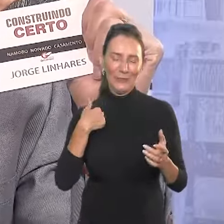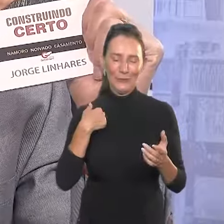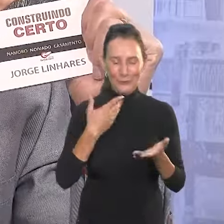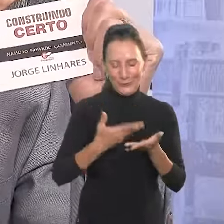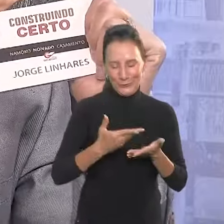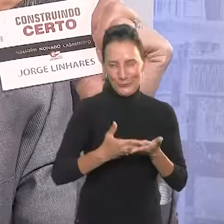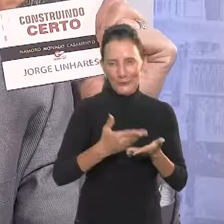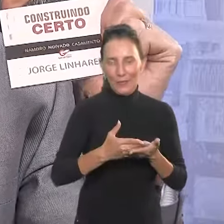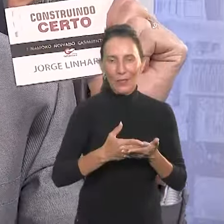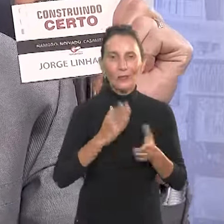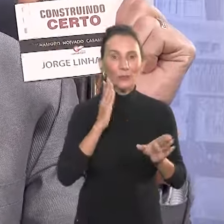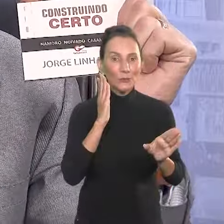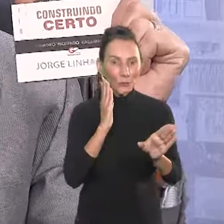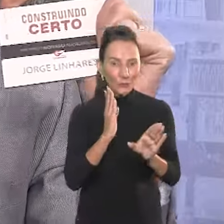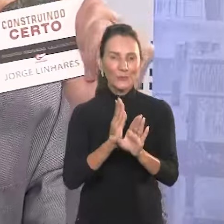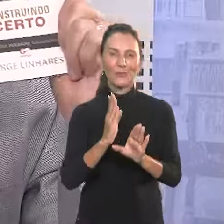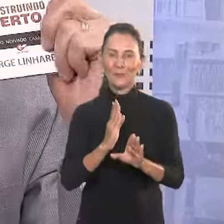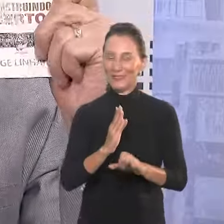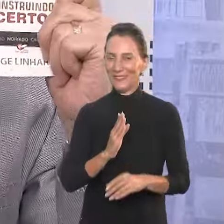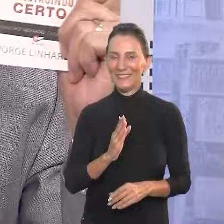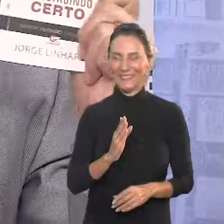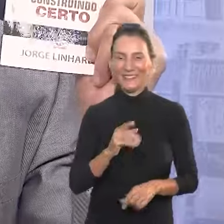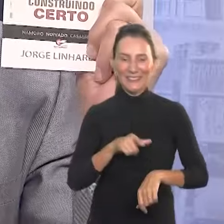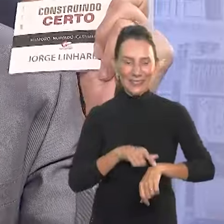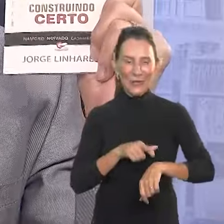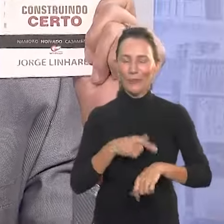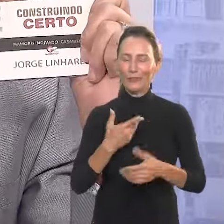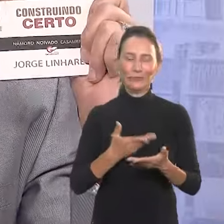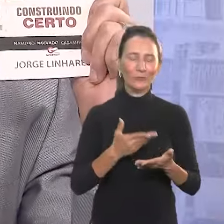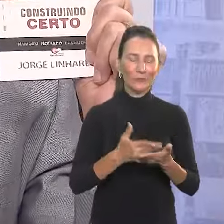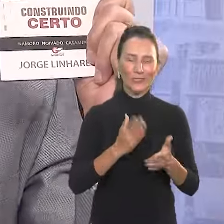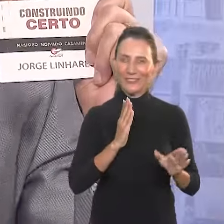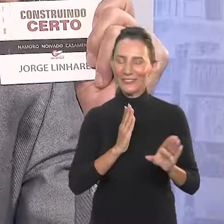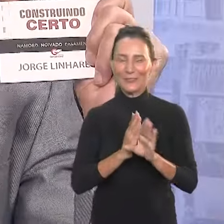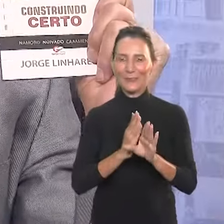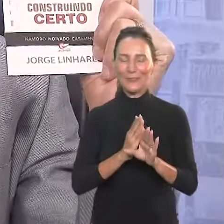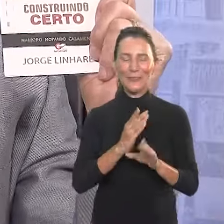fiquei sabendo disso ao fazer o curso de engenheiro,